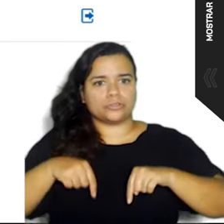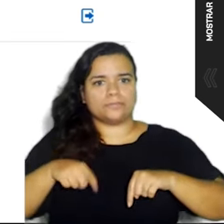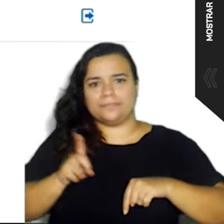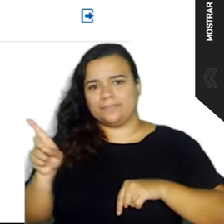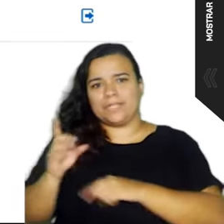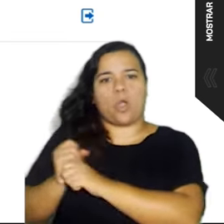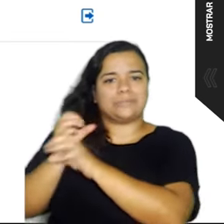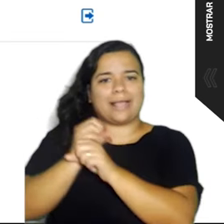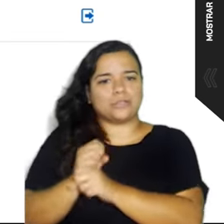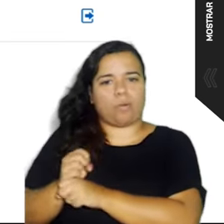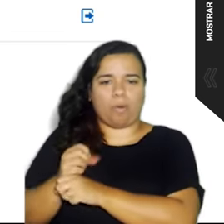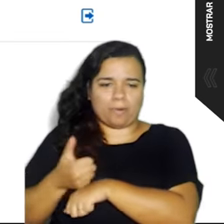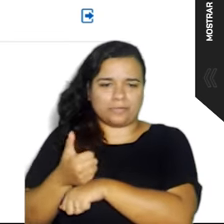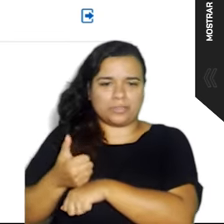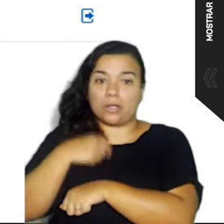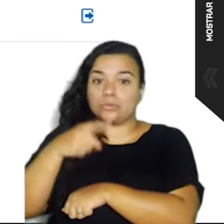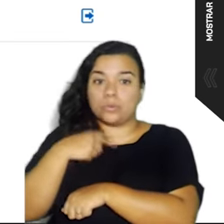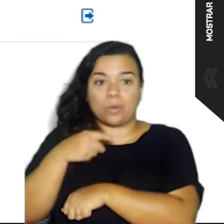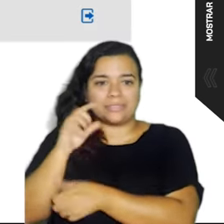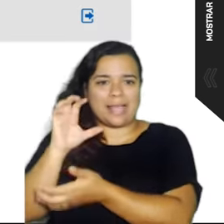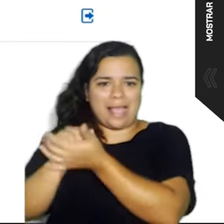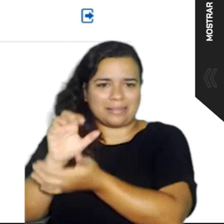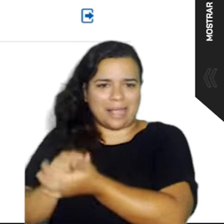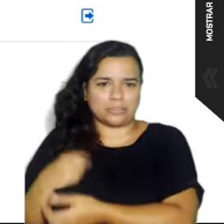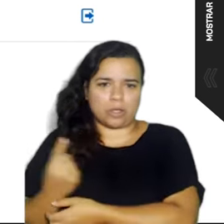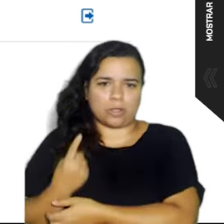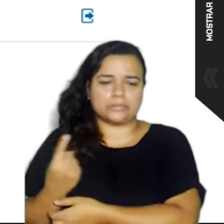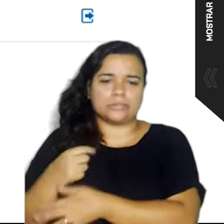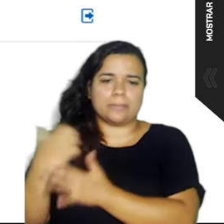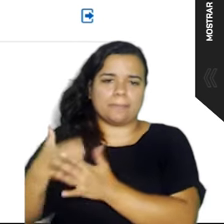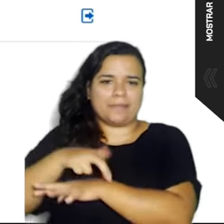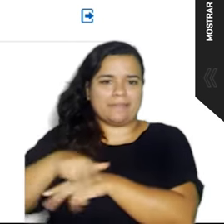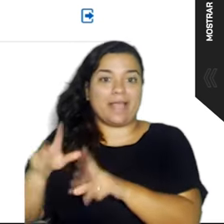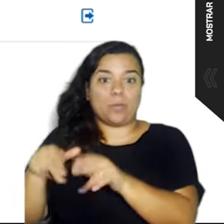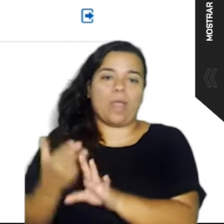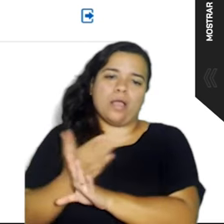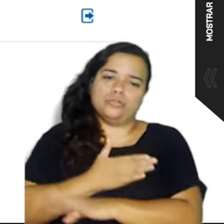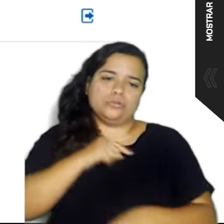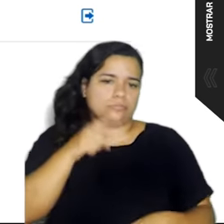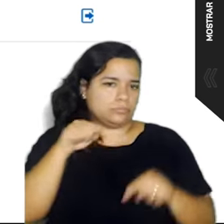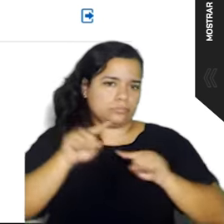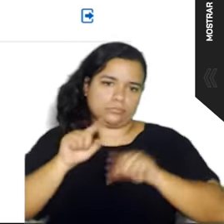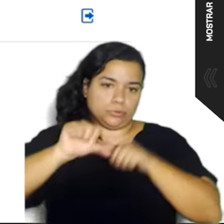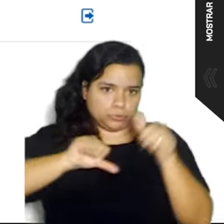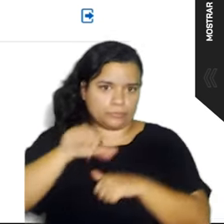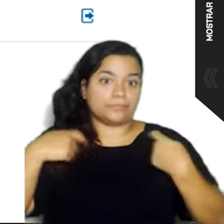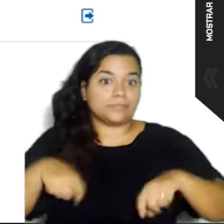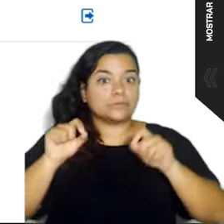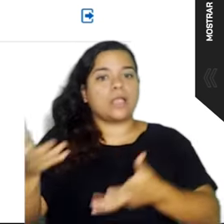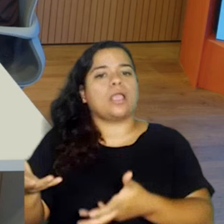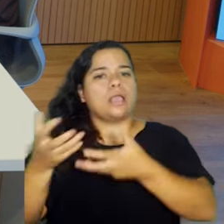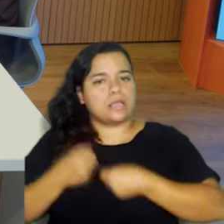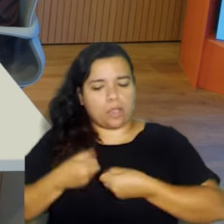o contador ele só fazer o cadastro de várias empresas como era o emissor anterior né ele precisa do